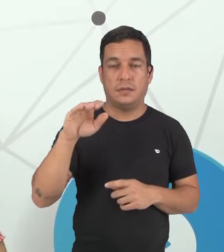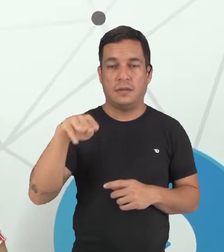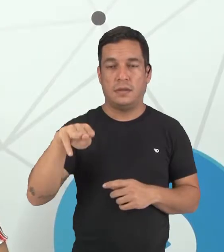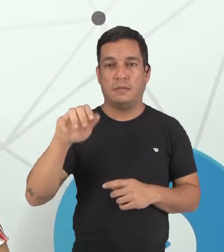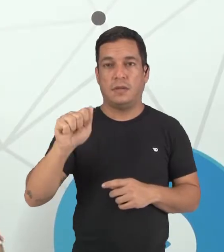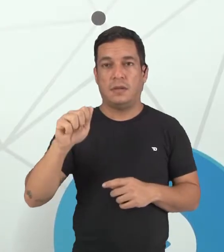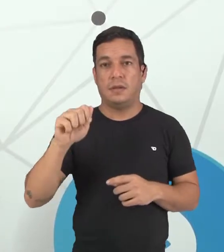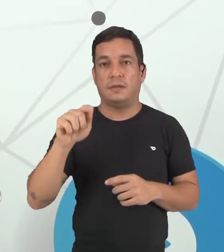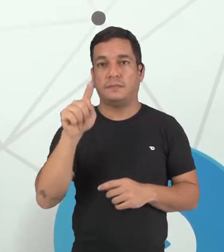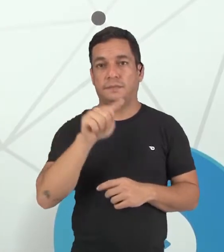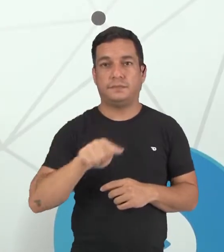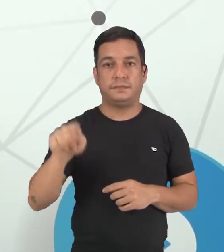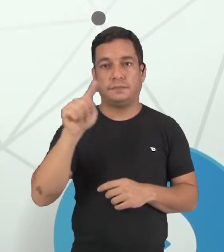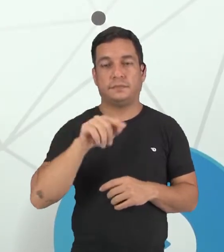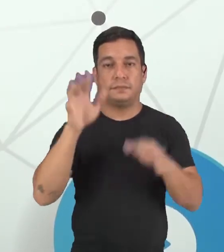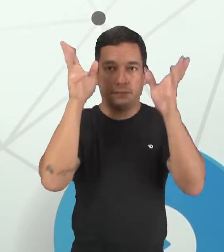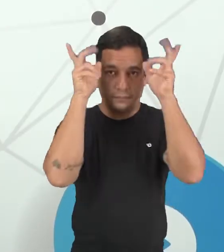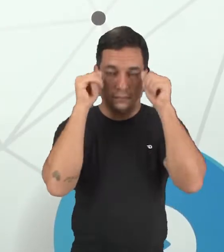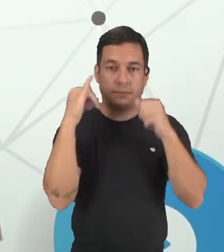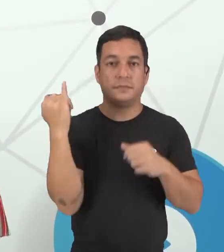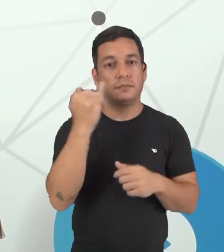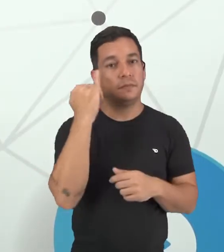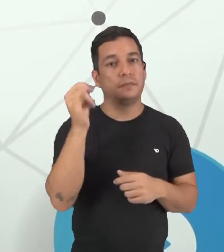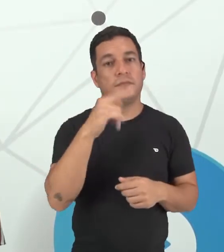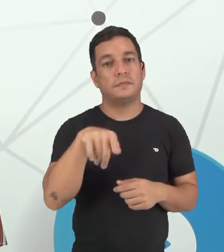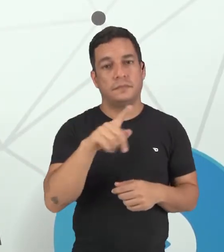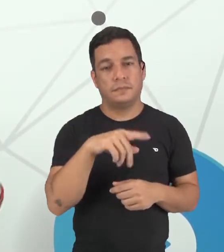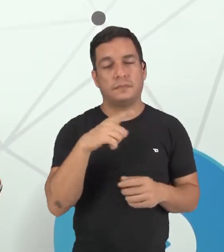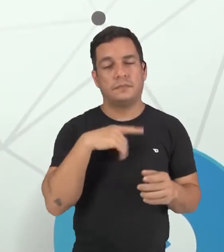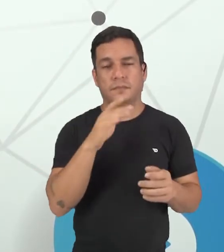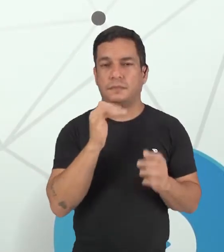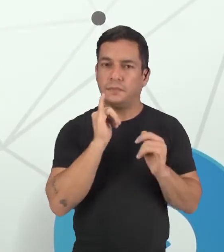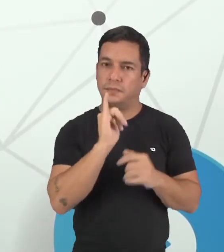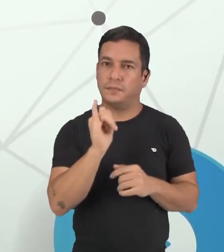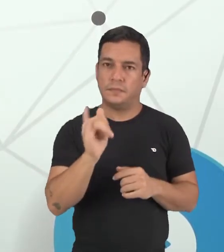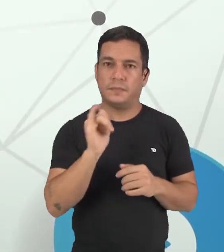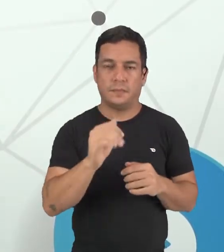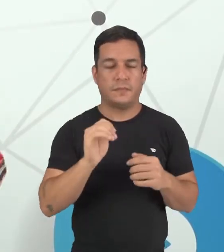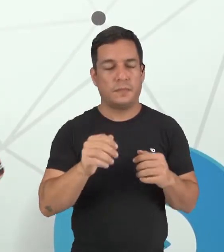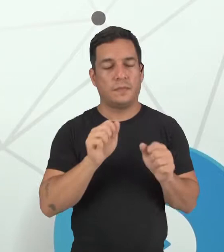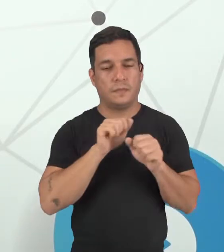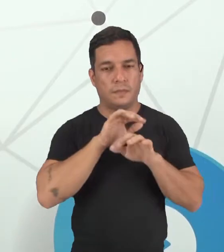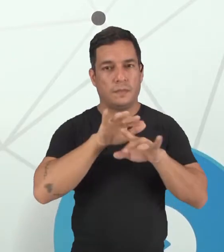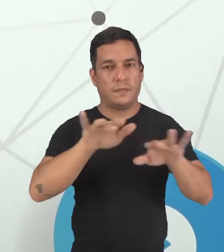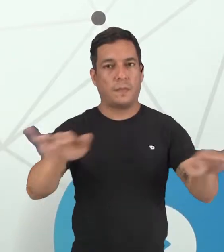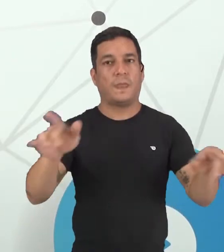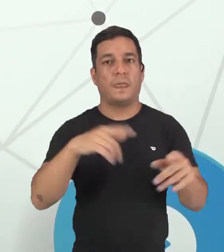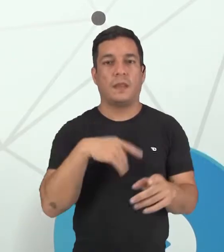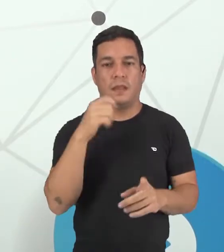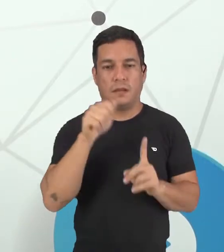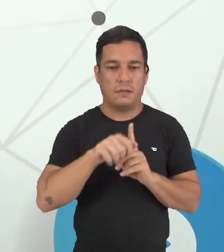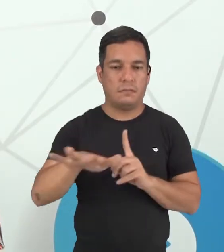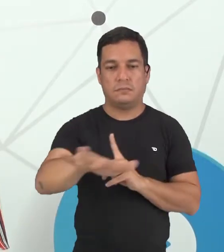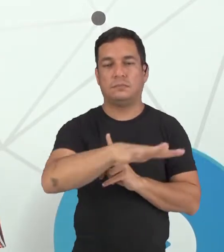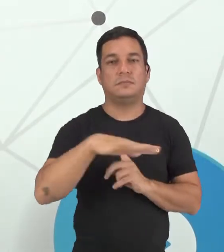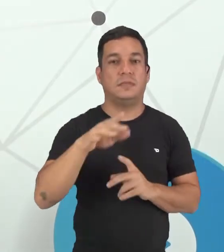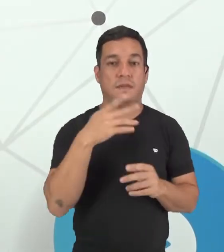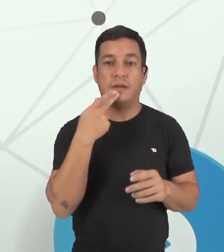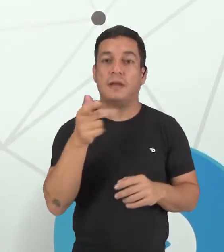@CMA_Acre. Então, é importante você passar essa informação adiante e dizer para essa mulher que ela não está